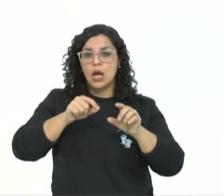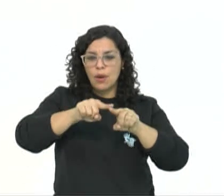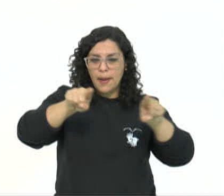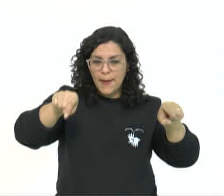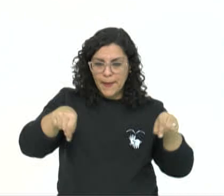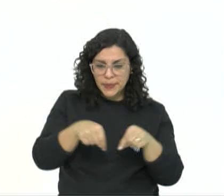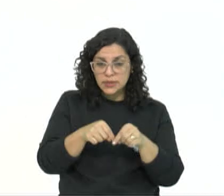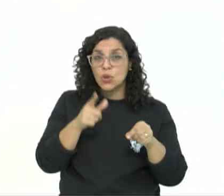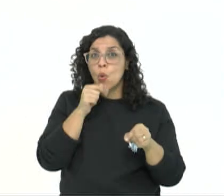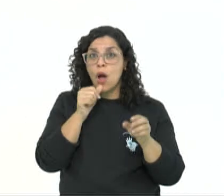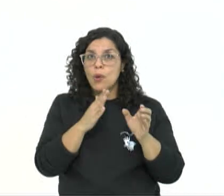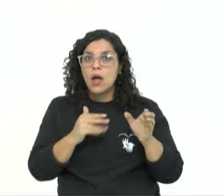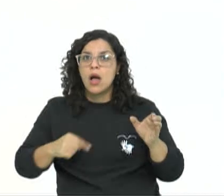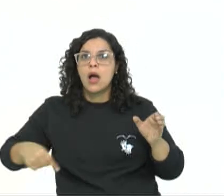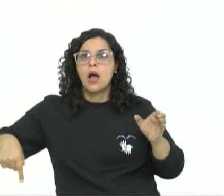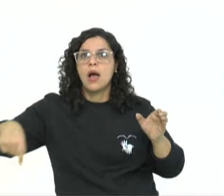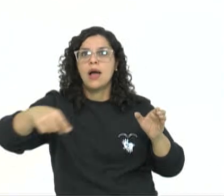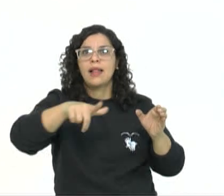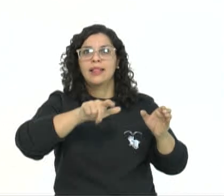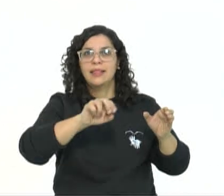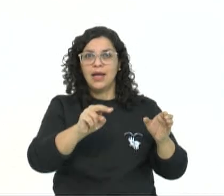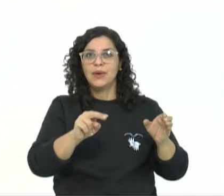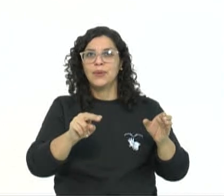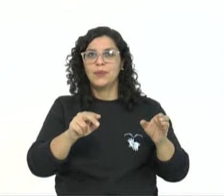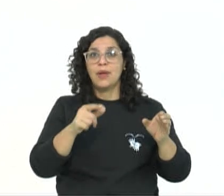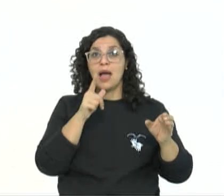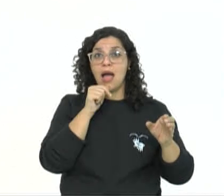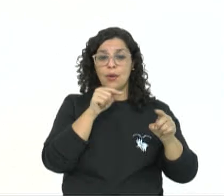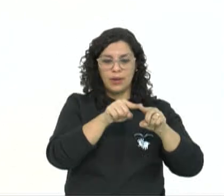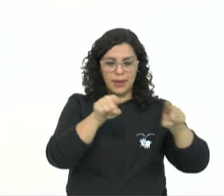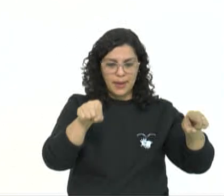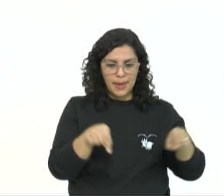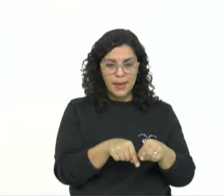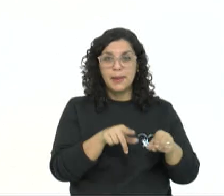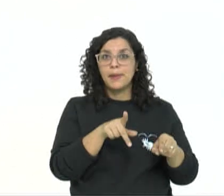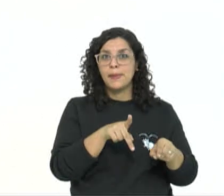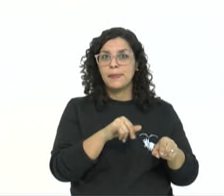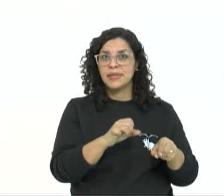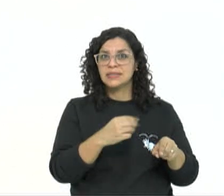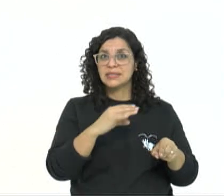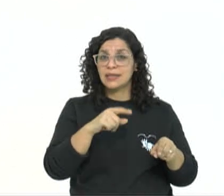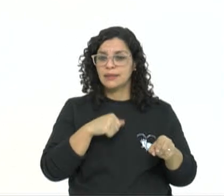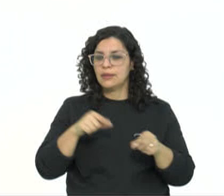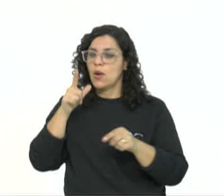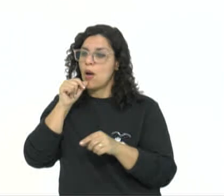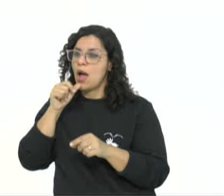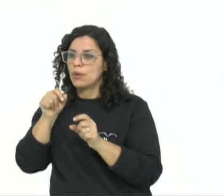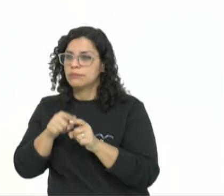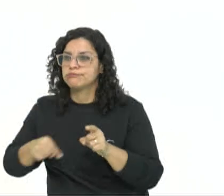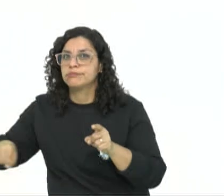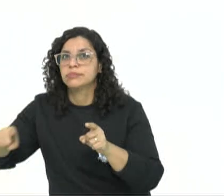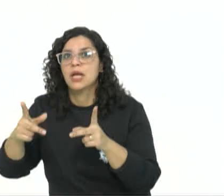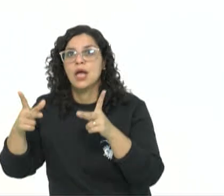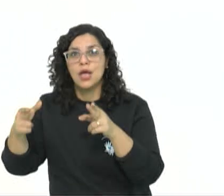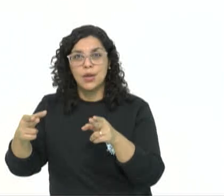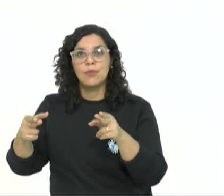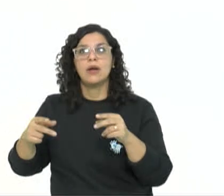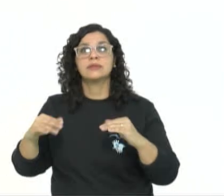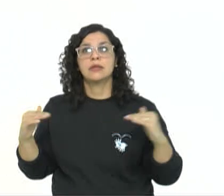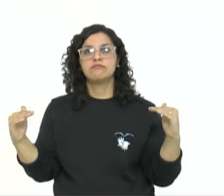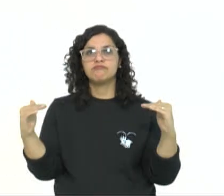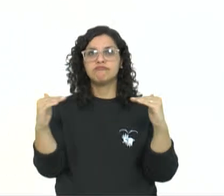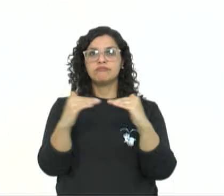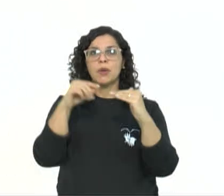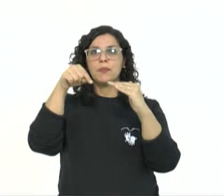a mesma que eles tiverem, melhor dizendo, a pressão no fundo de uma piscina ou de um lago é a mesma se eles tiverem a